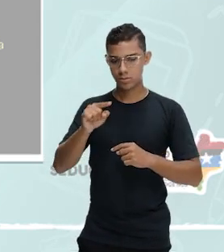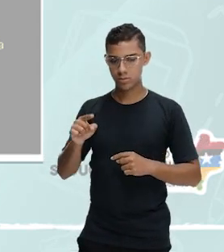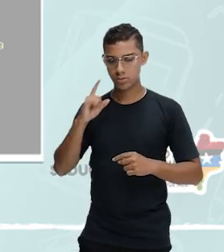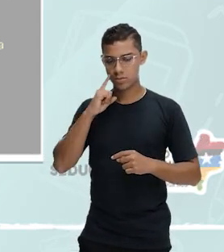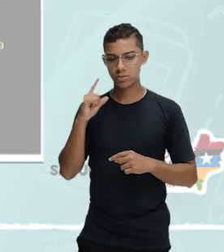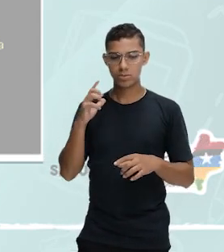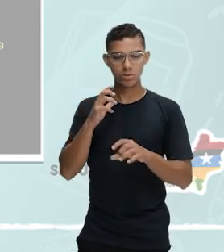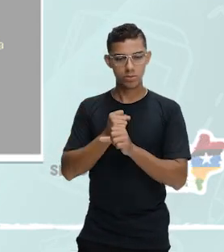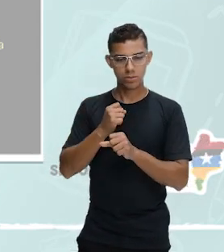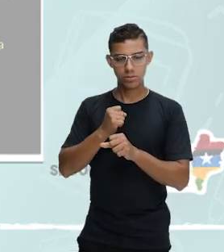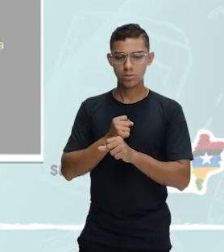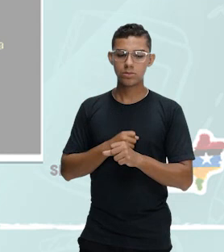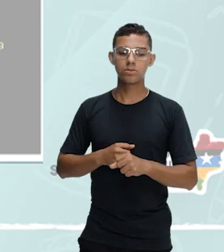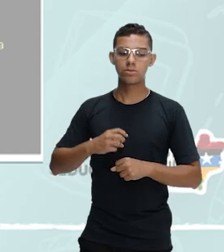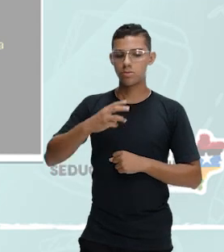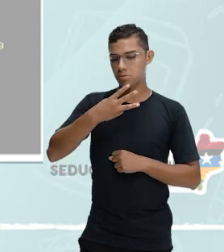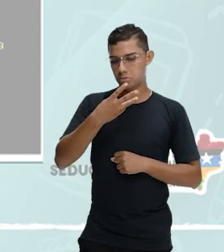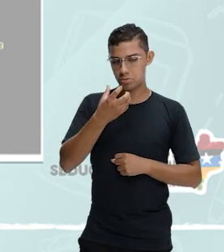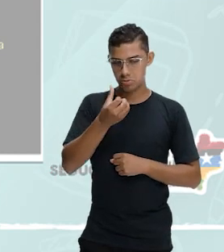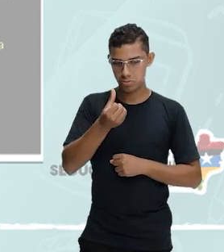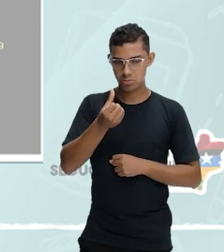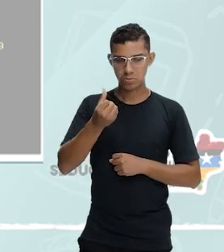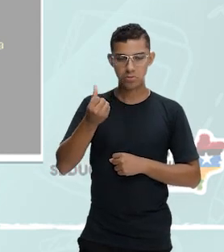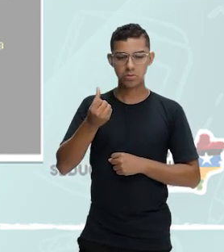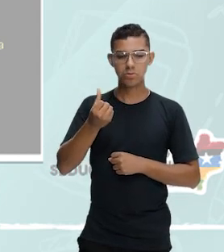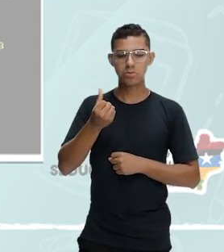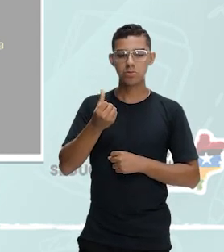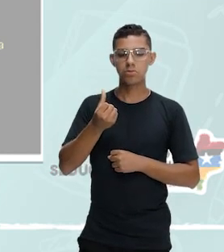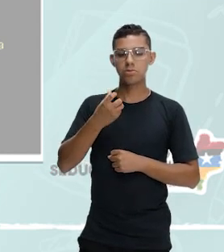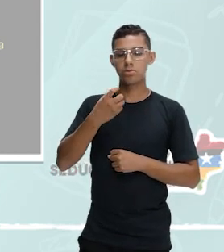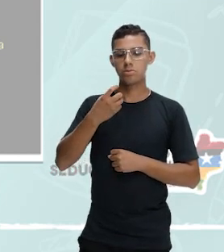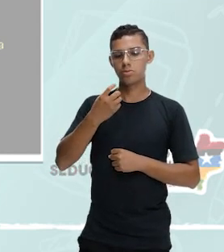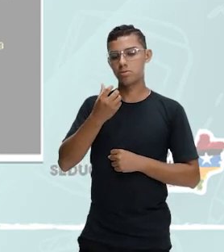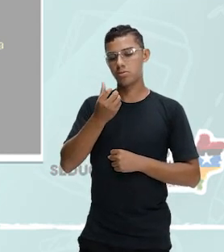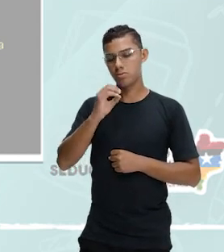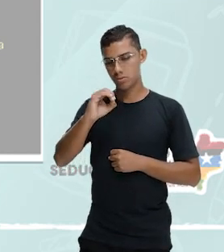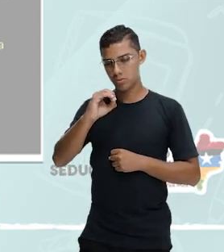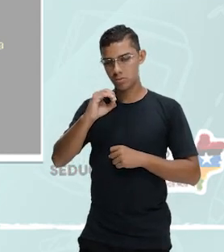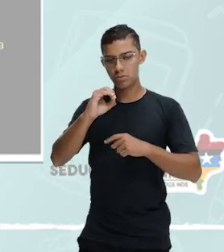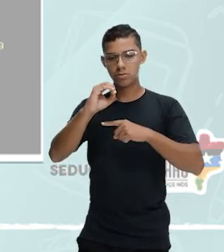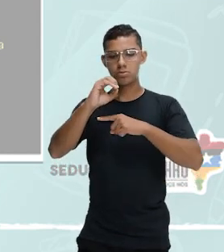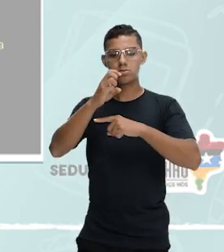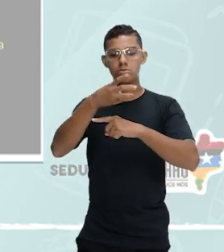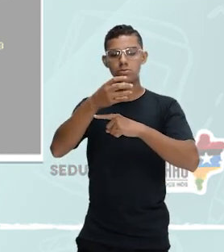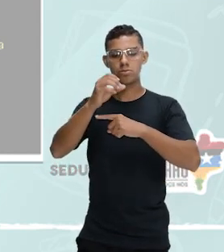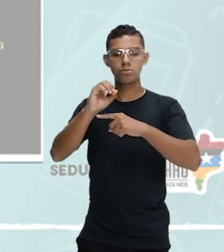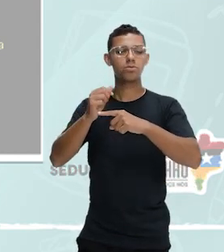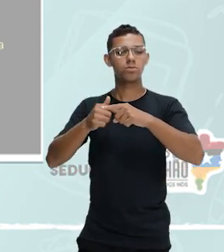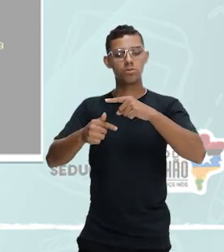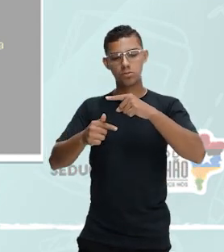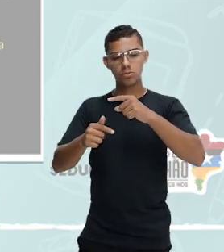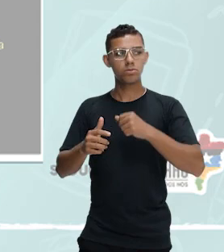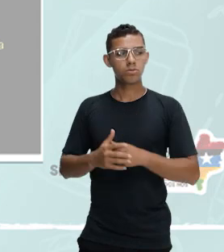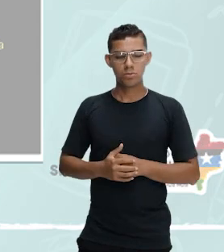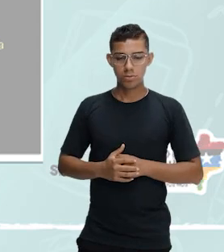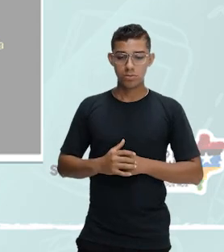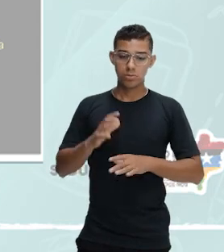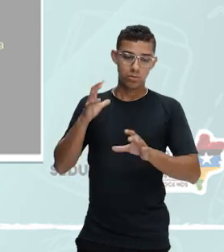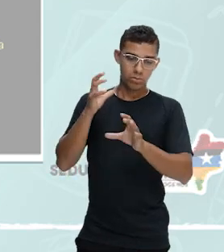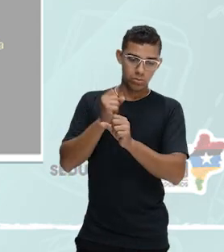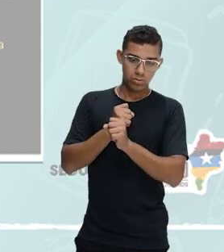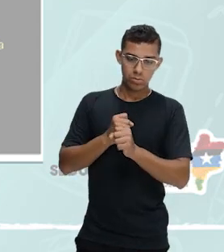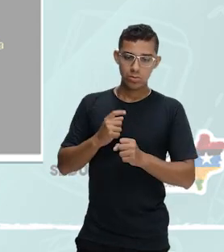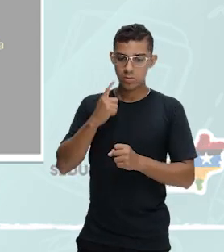central, que é 360, dividido por 2π vezes os 7 graus. Colocou lá os 7 graus. Né? Então, chegou a